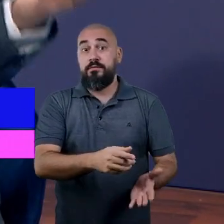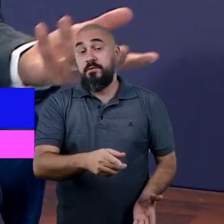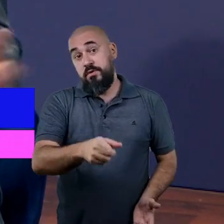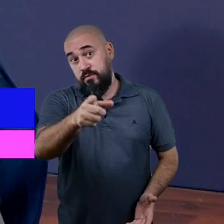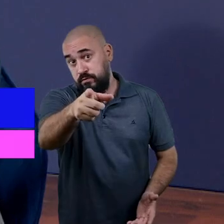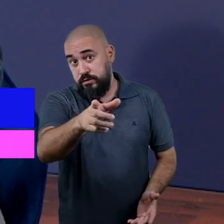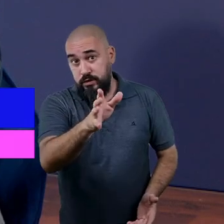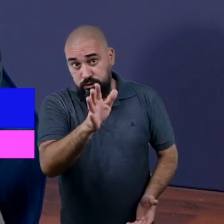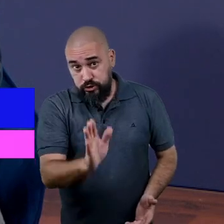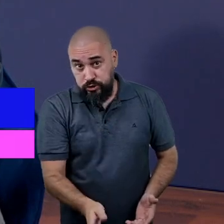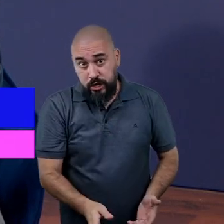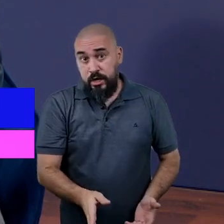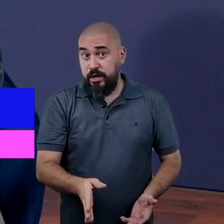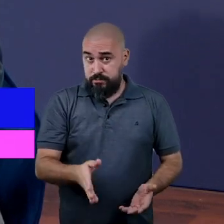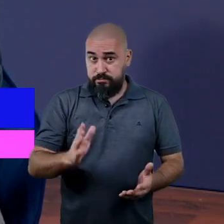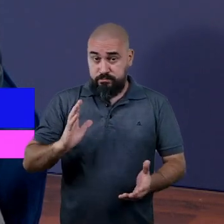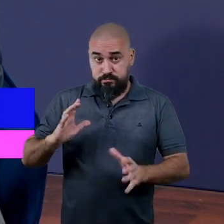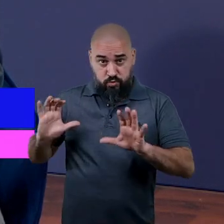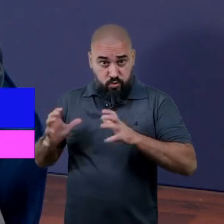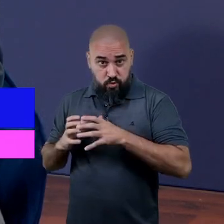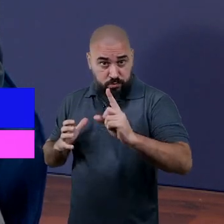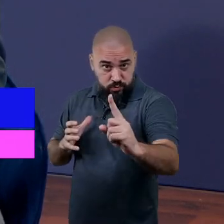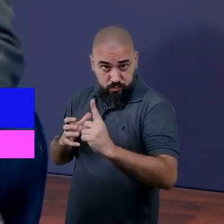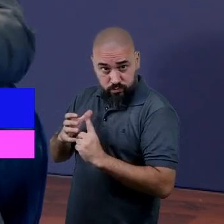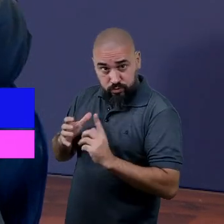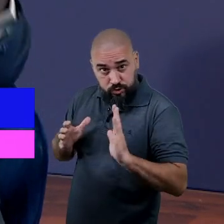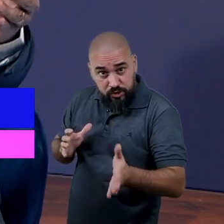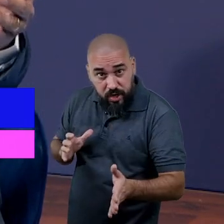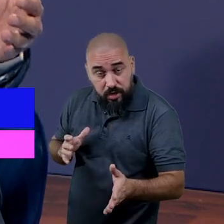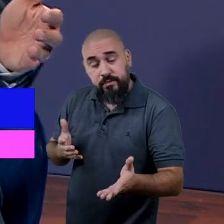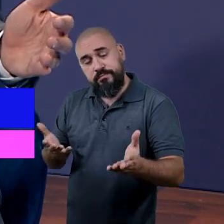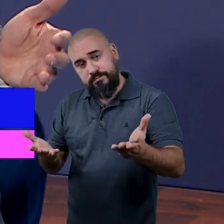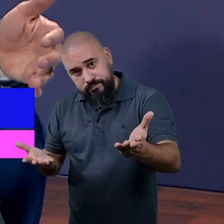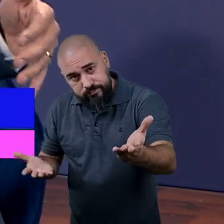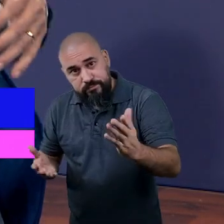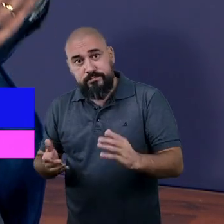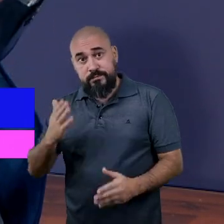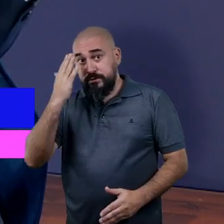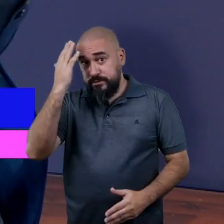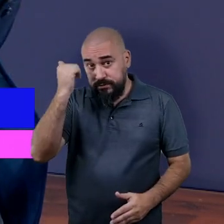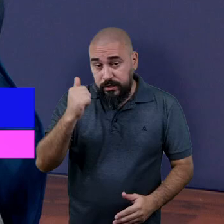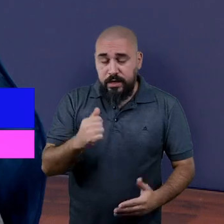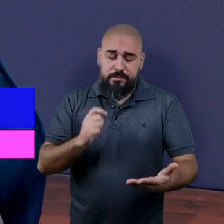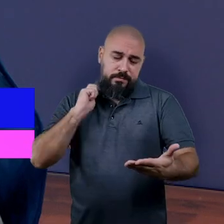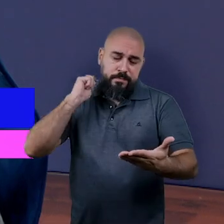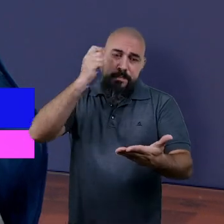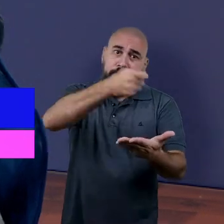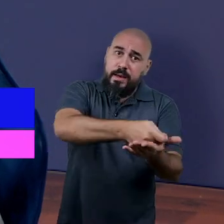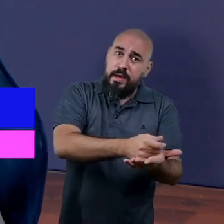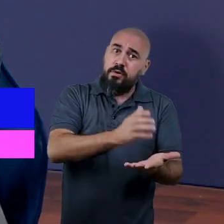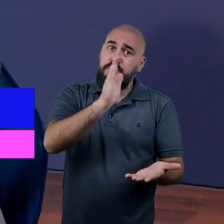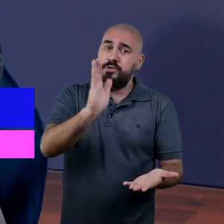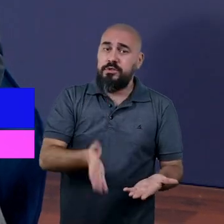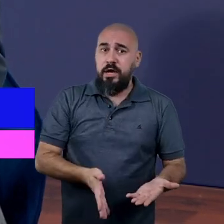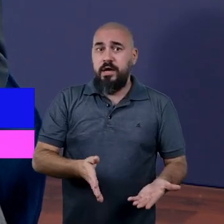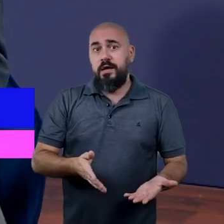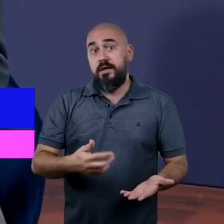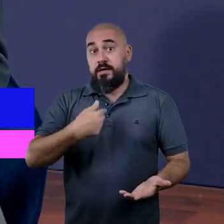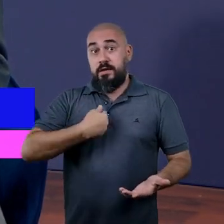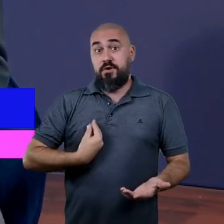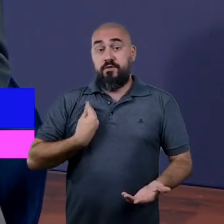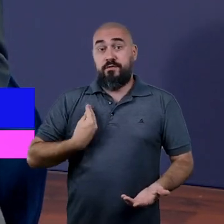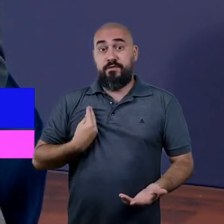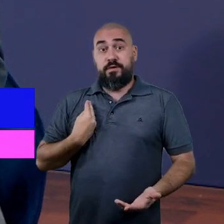parte da Novo Tempo. Nós somos como uma família. Uns na frente da câmera, outros do lado de trás das câmeras, mas nós